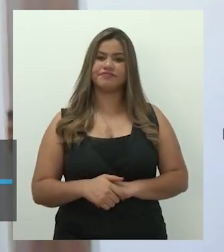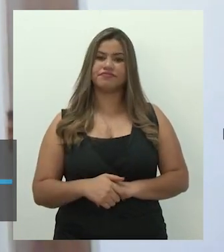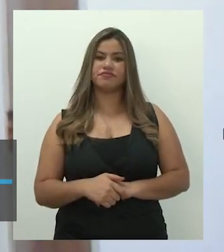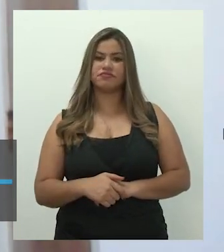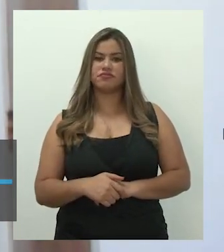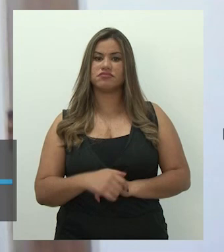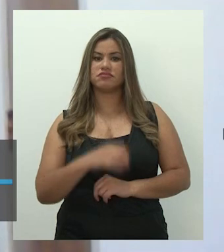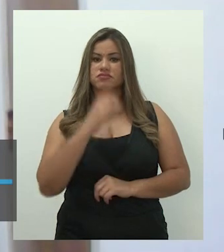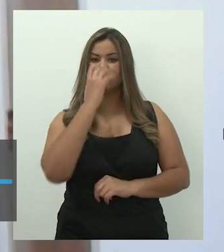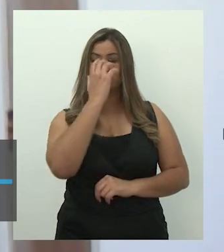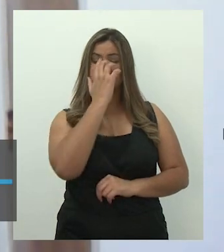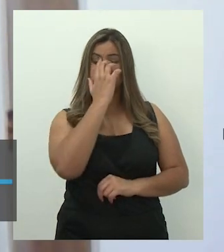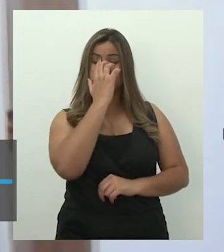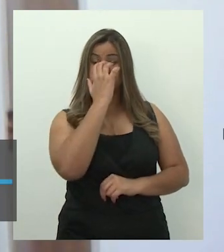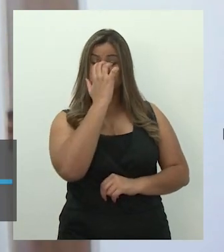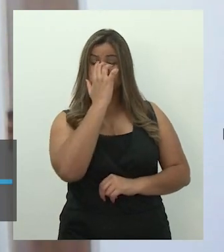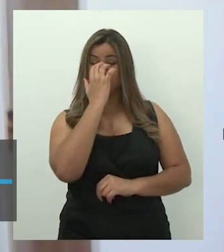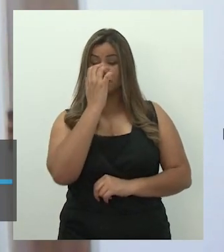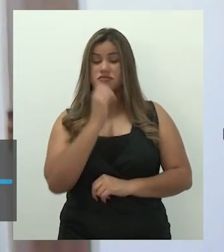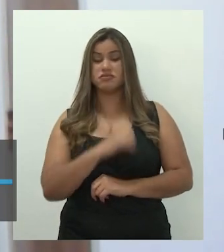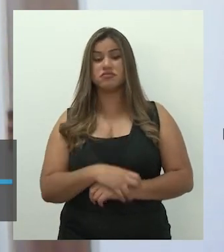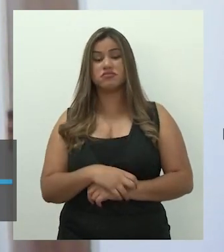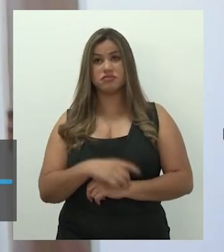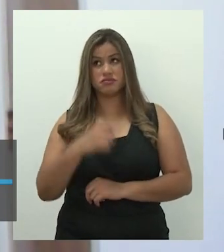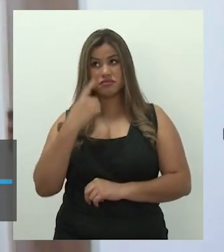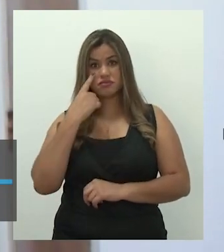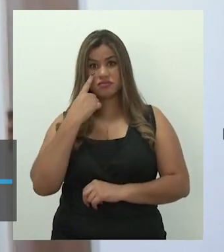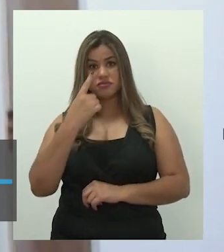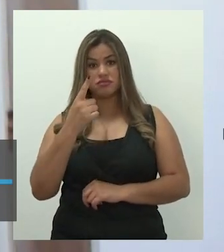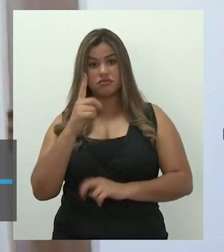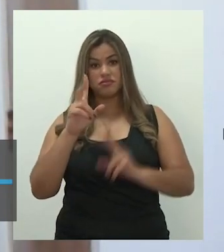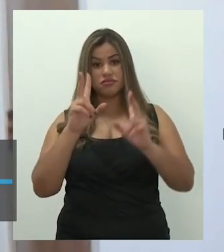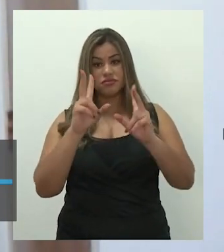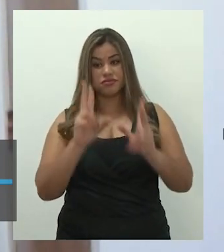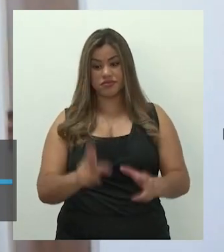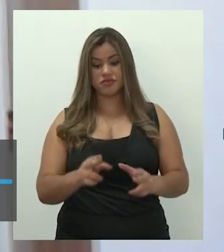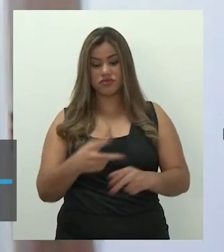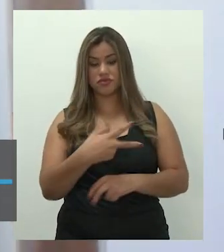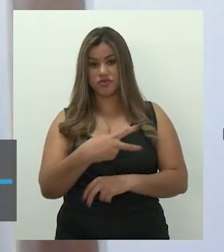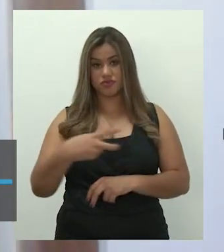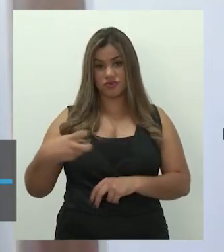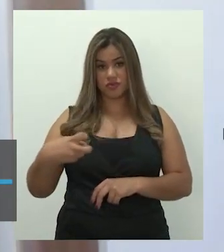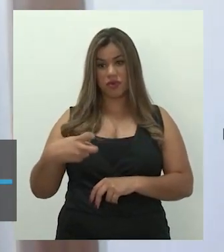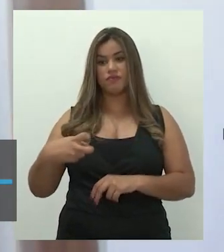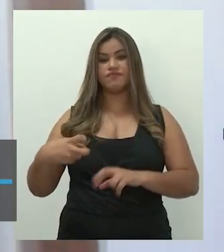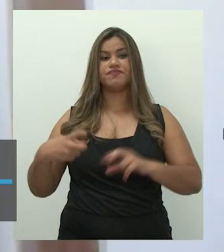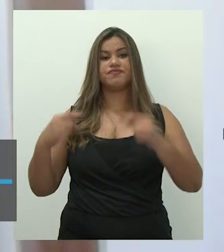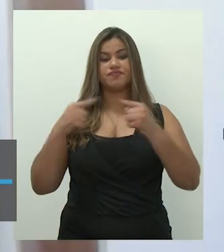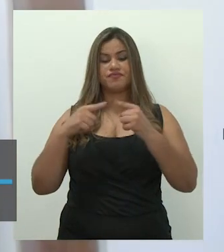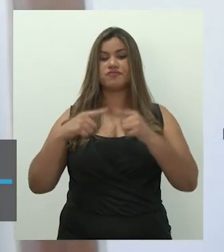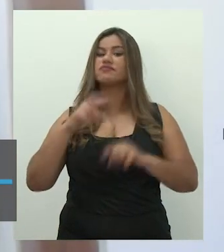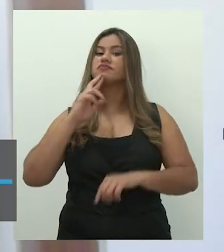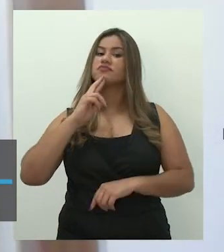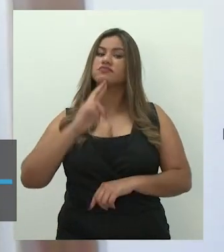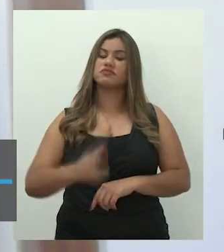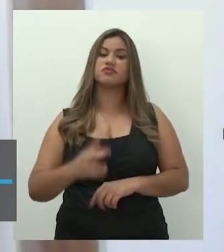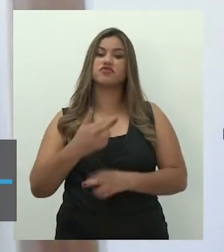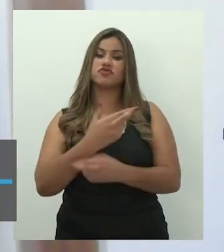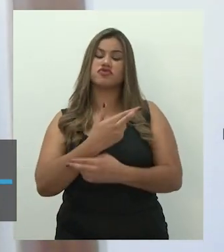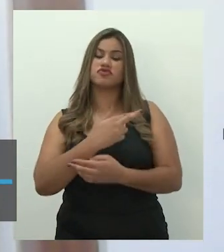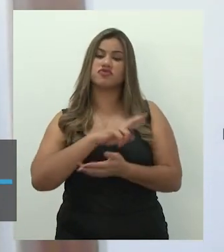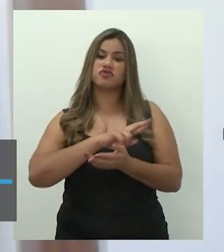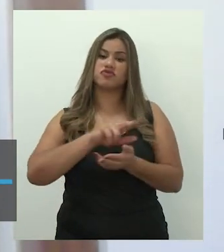Cleide falou pelas possibilidades do igual de ser um resultado de mesmos números, né? Nós temos